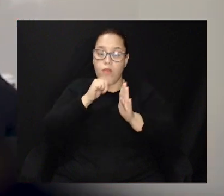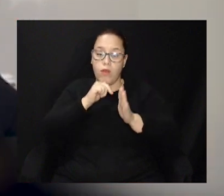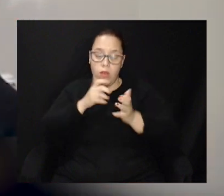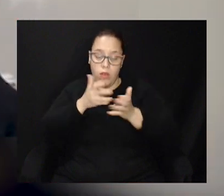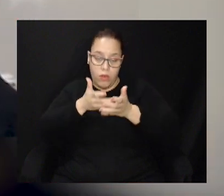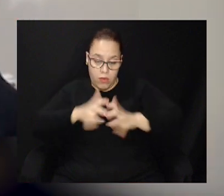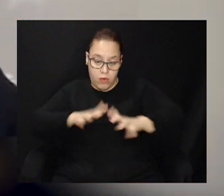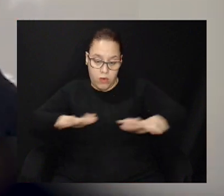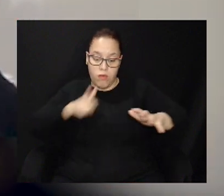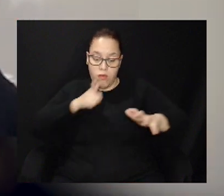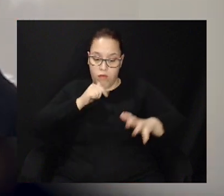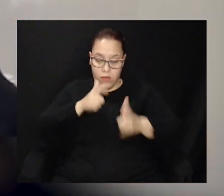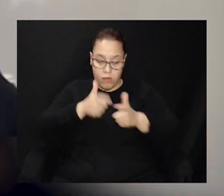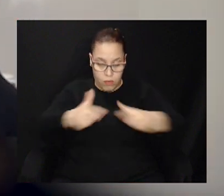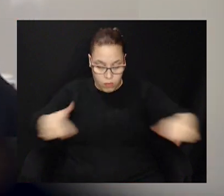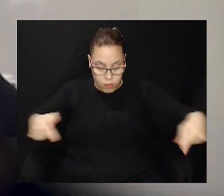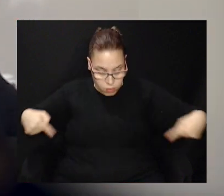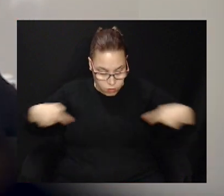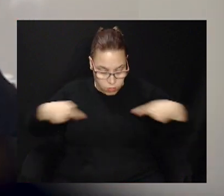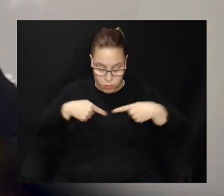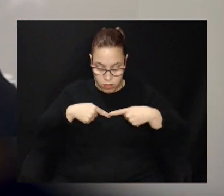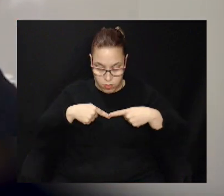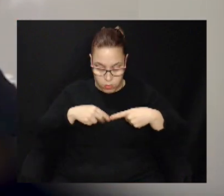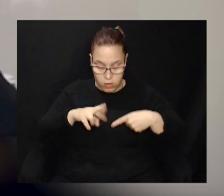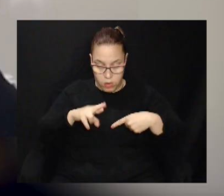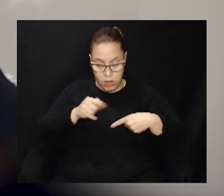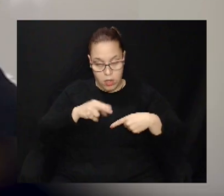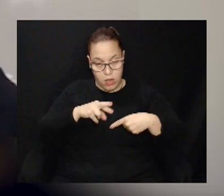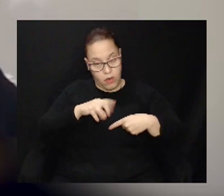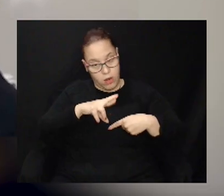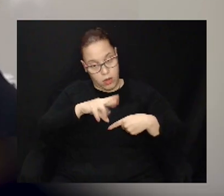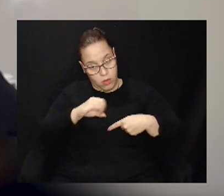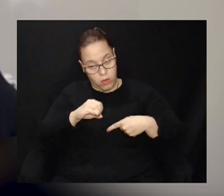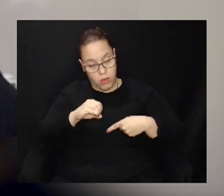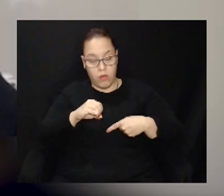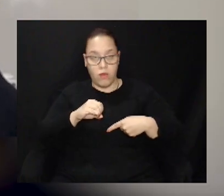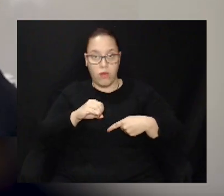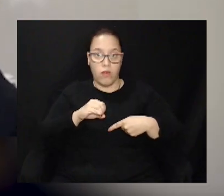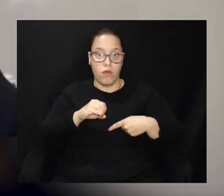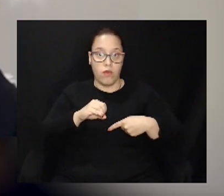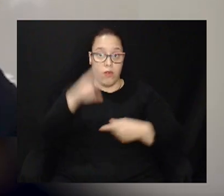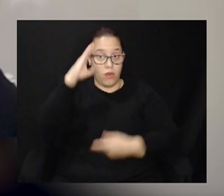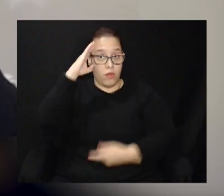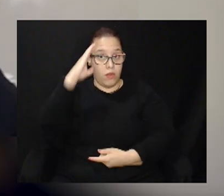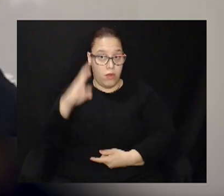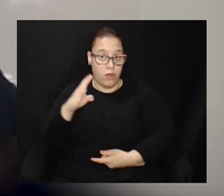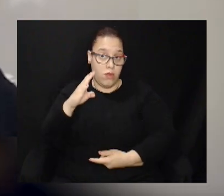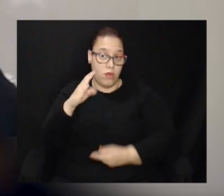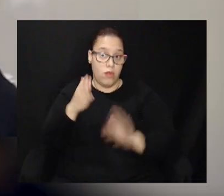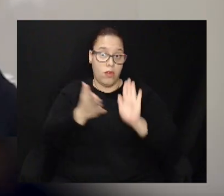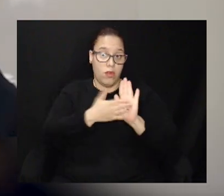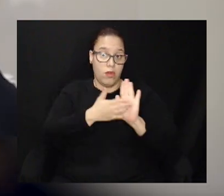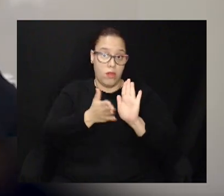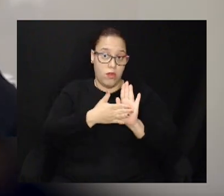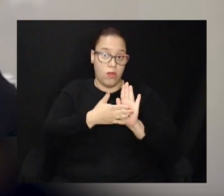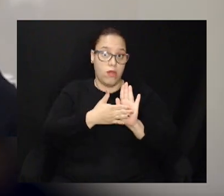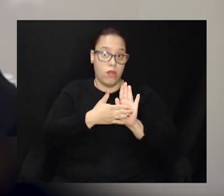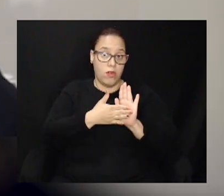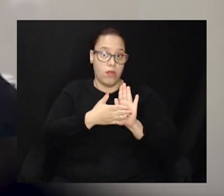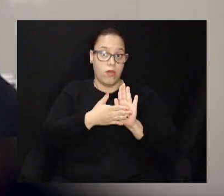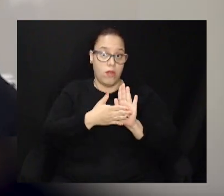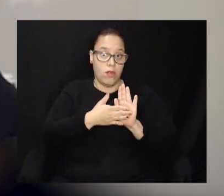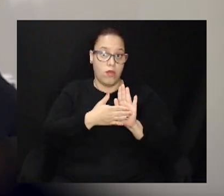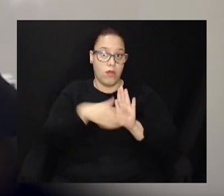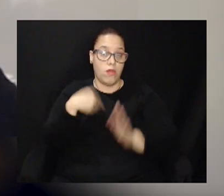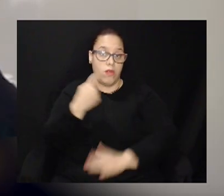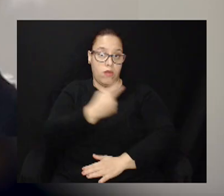a RMC, tendo em vista que a água é a principal matéria-prima para muitos setores dos nossos associados,